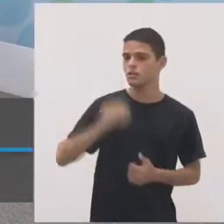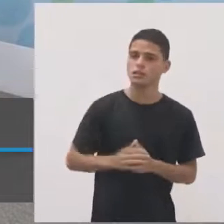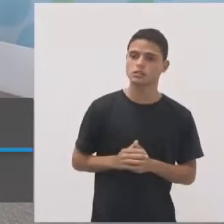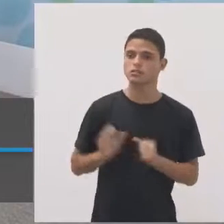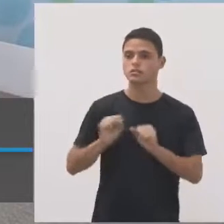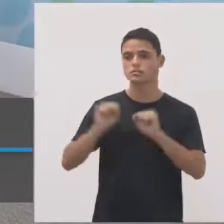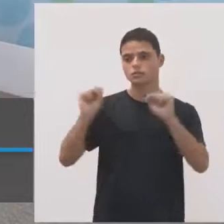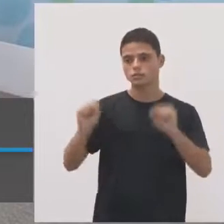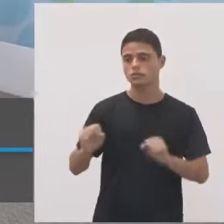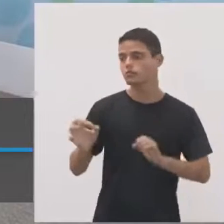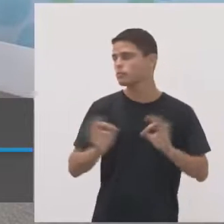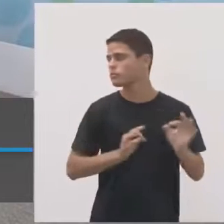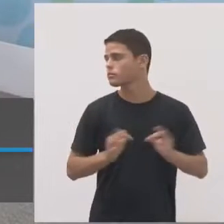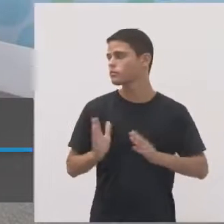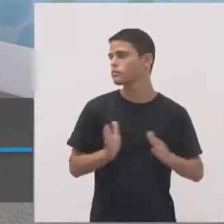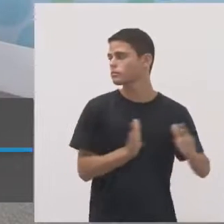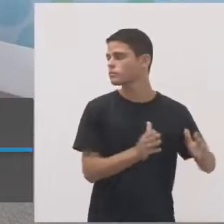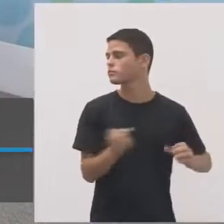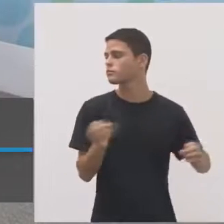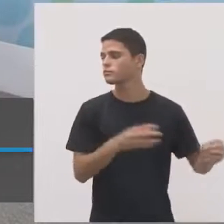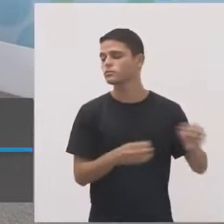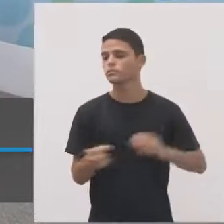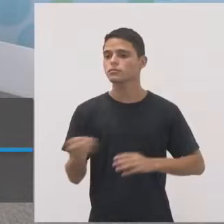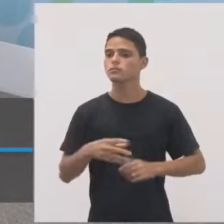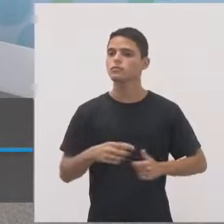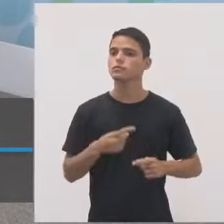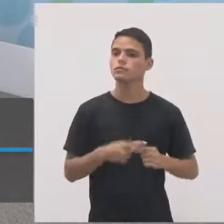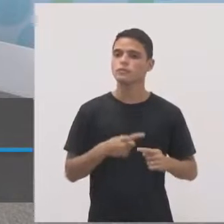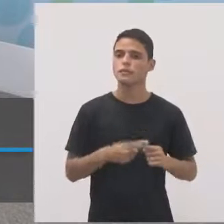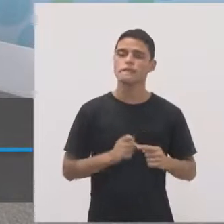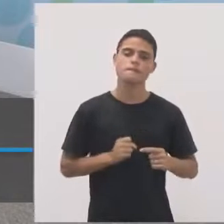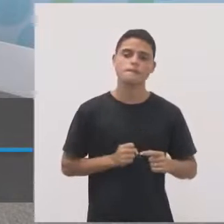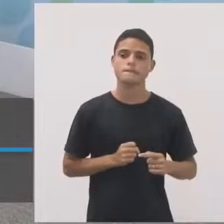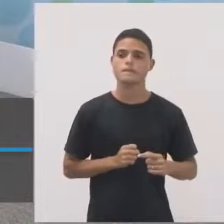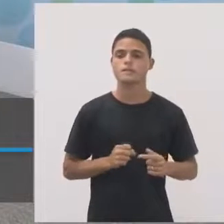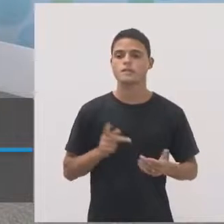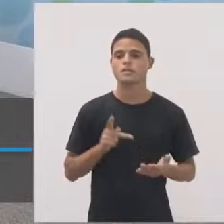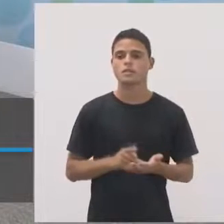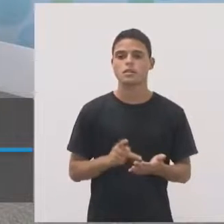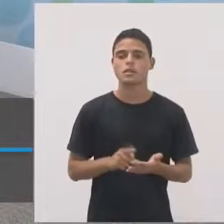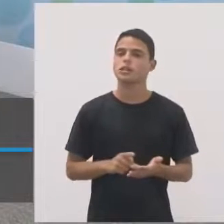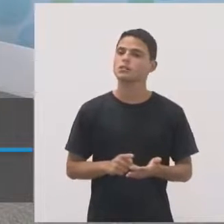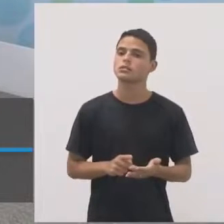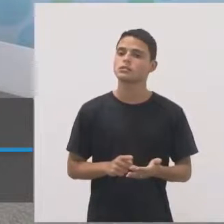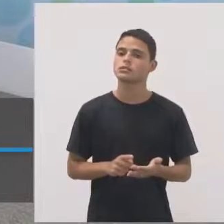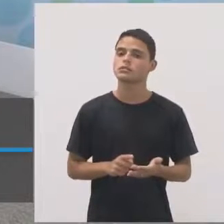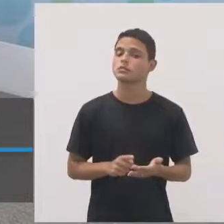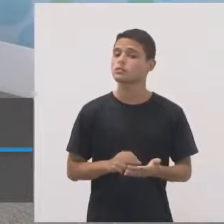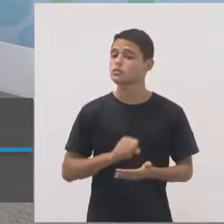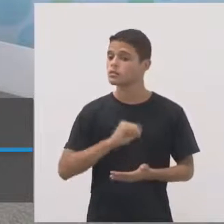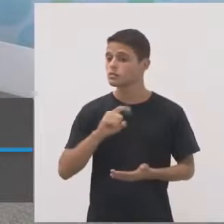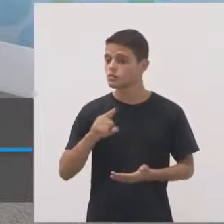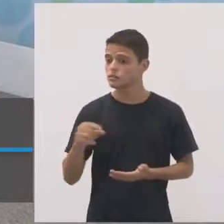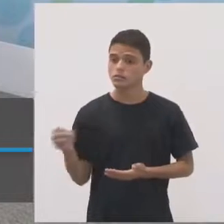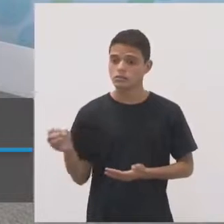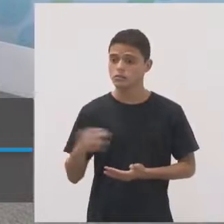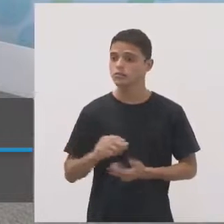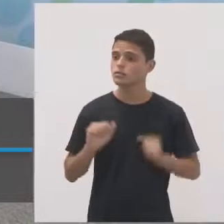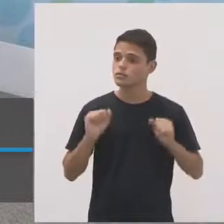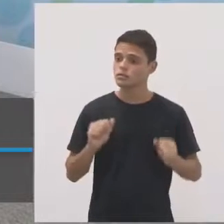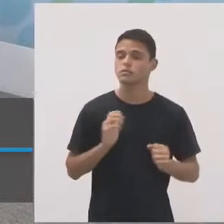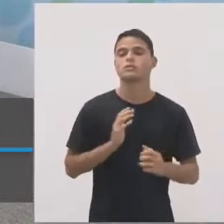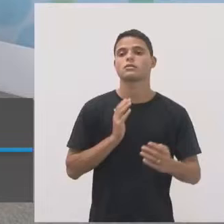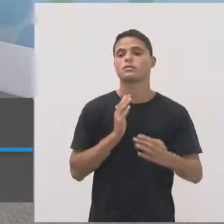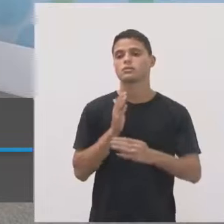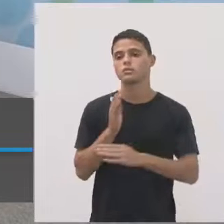nossos aplicativos atualizados. Porque, na verdade, numa dessas que você não atualiza, pode entrar aí